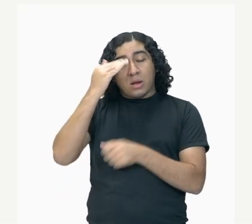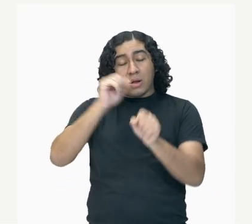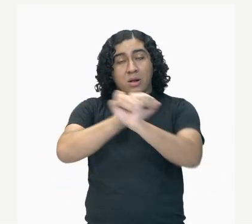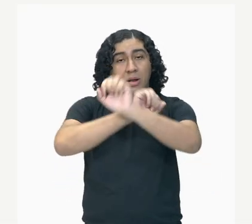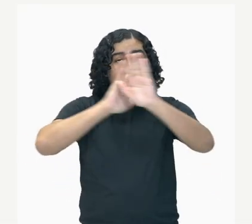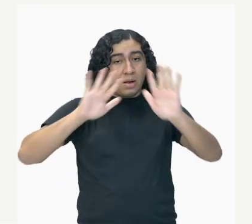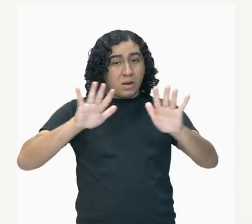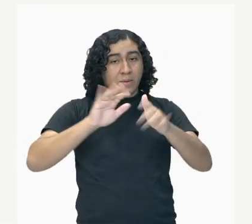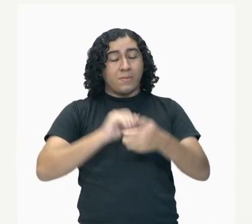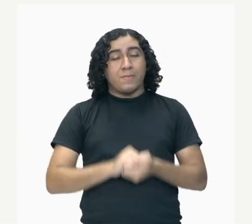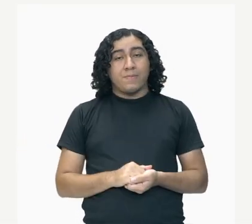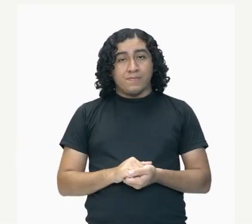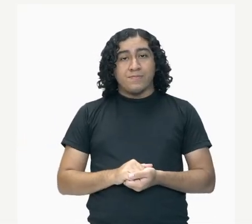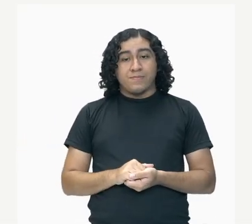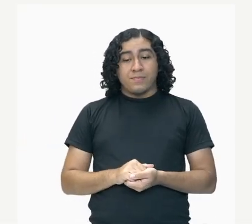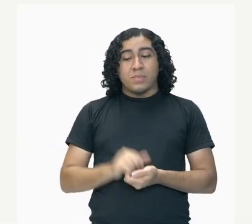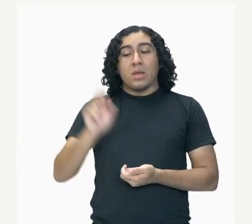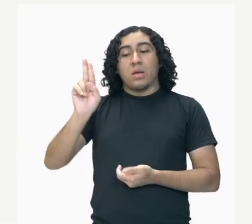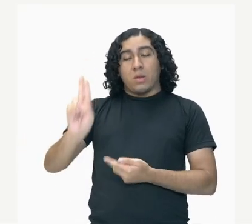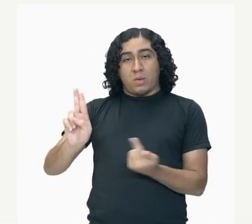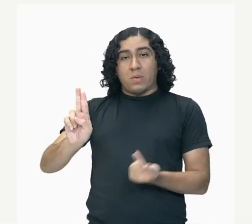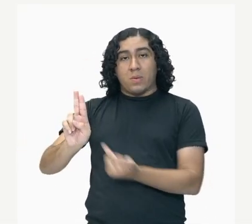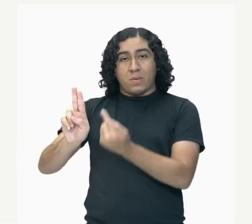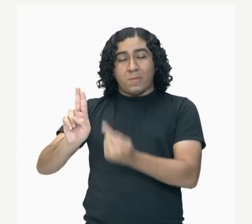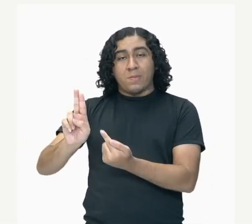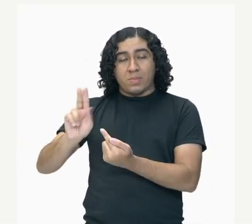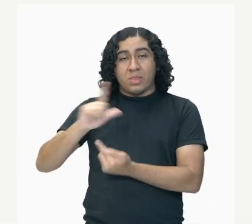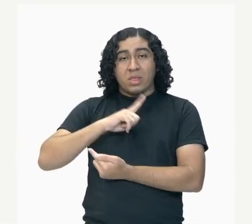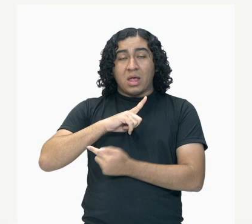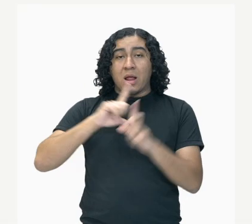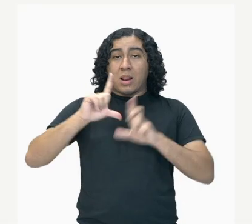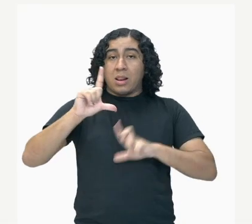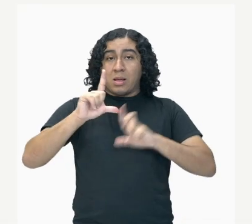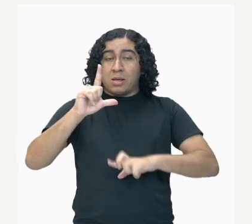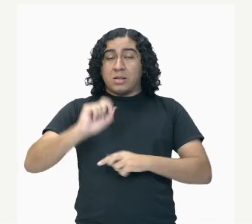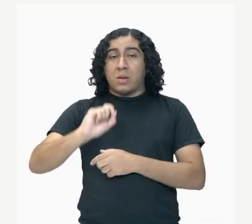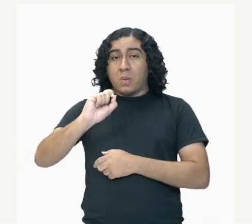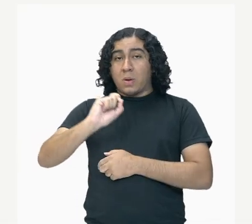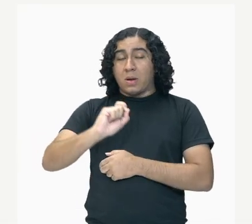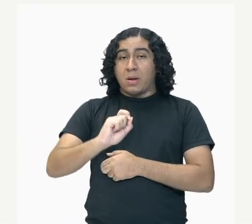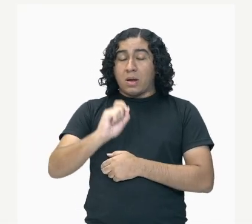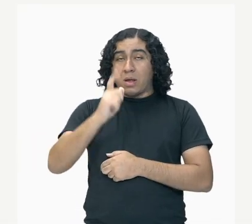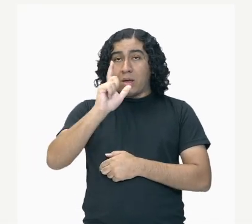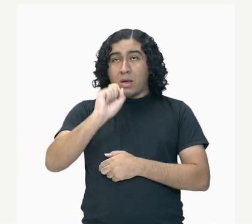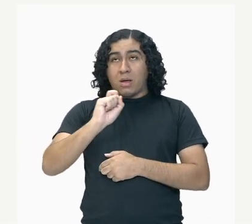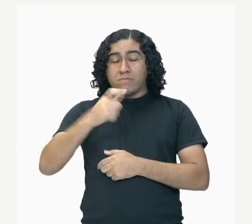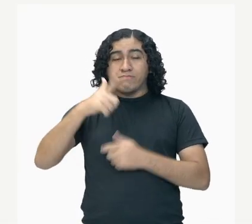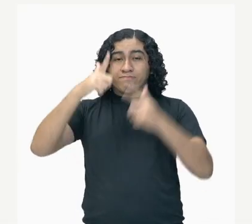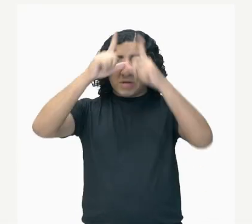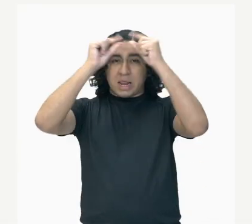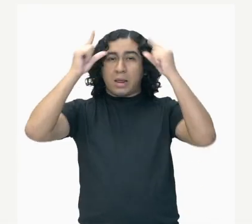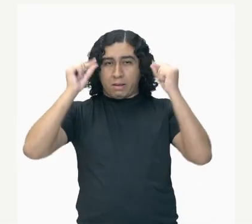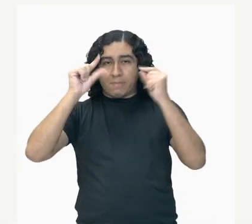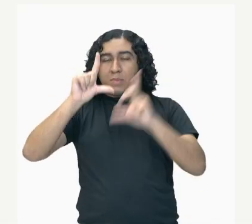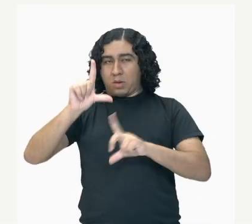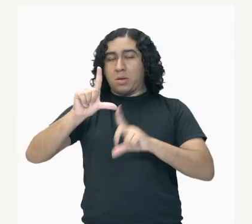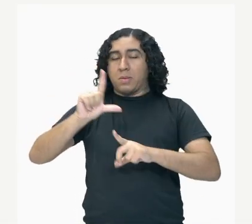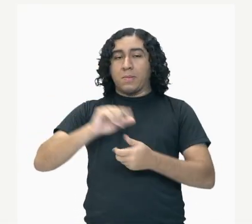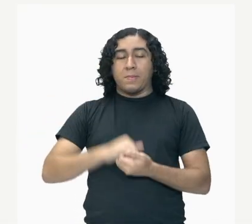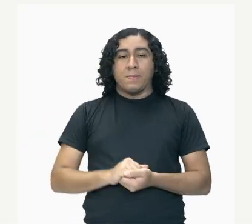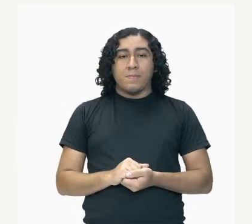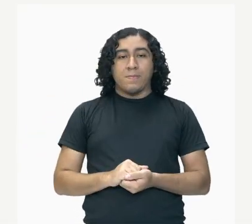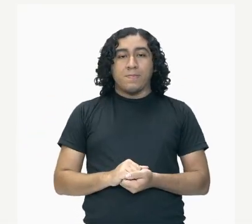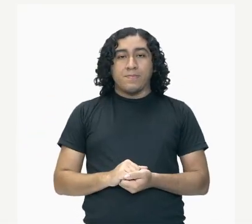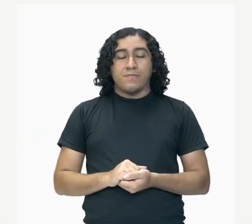linear que é representada pela letra grega mi aqui a letra grega tá e a relação ou seja a